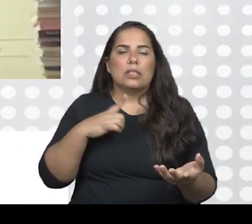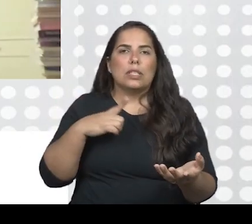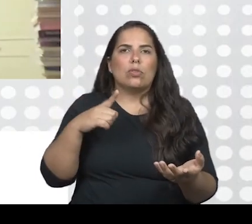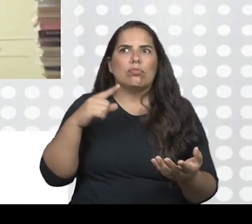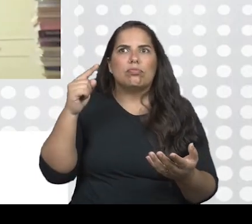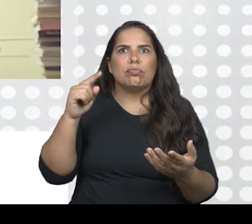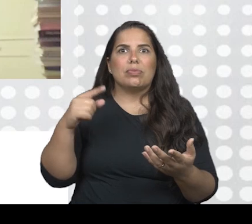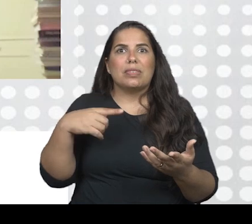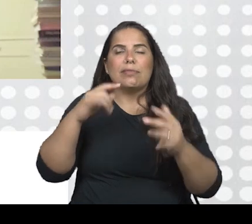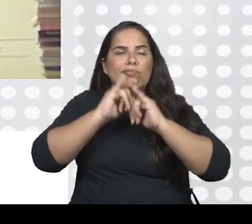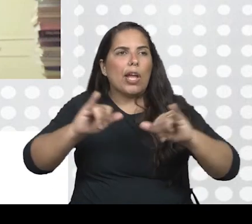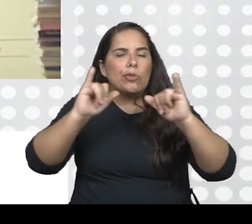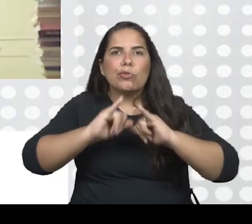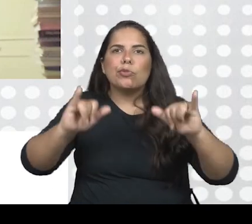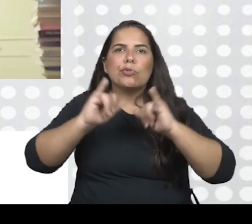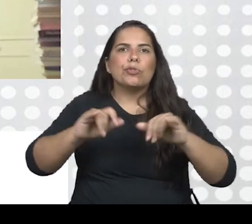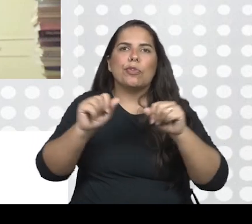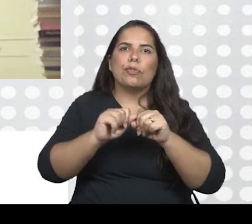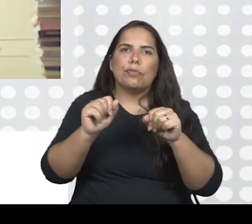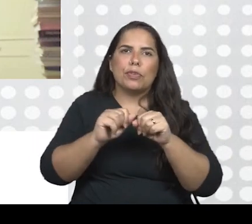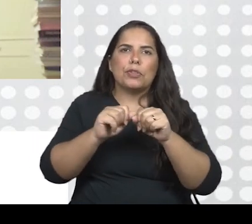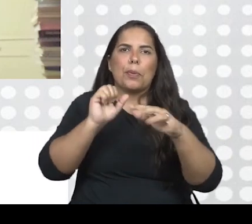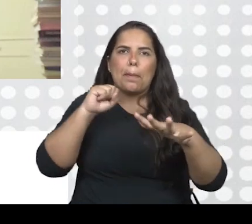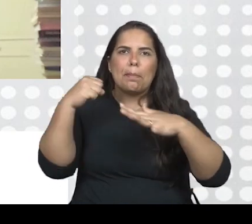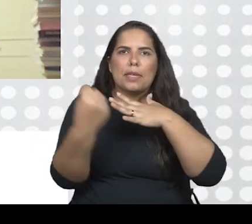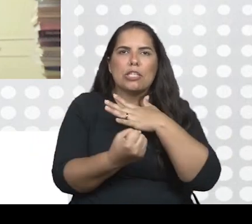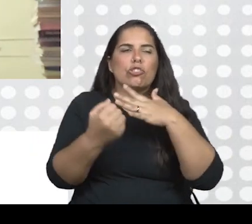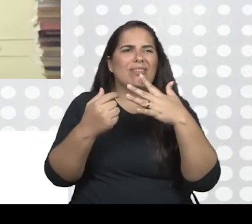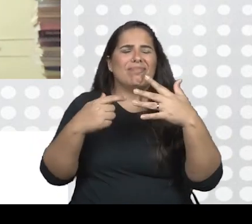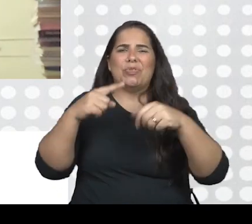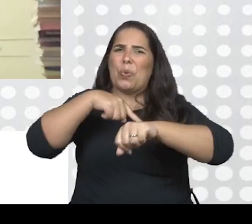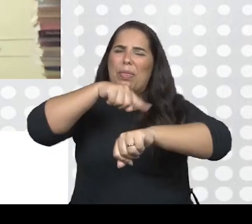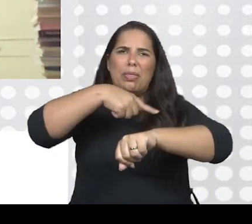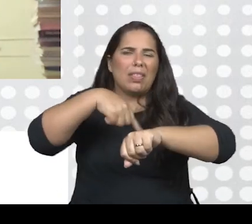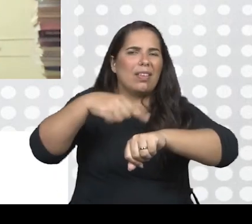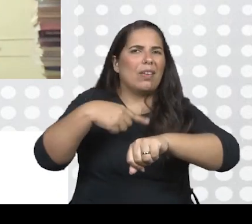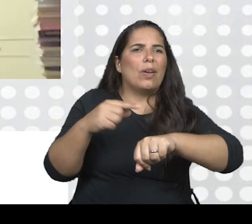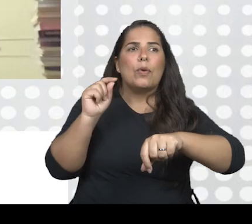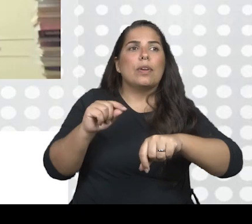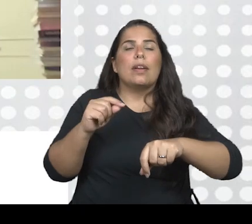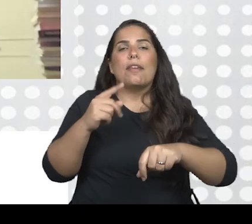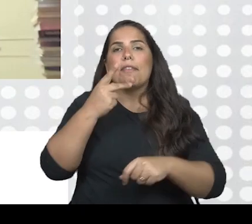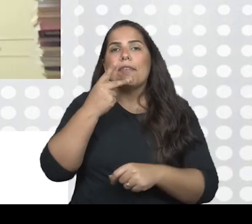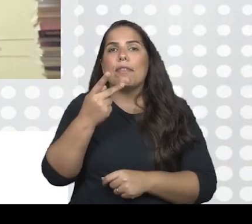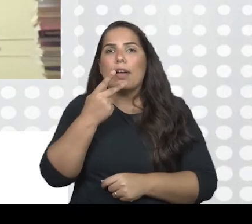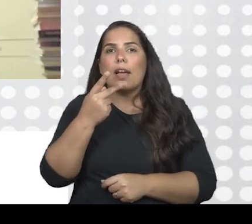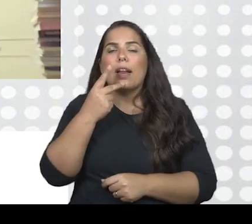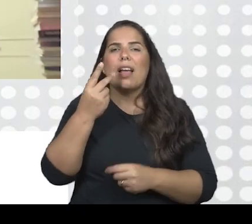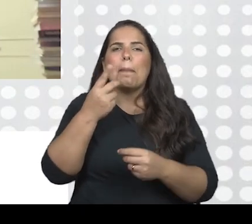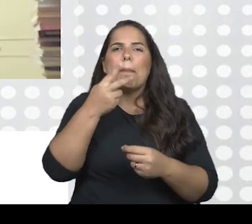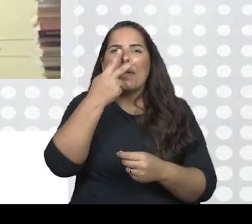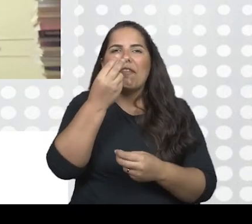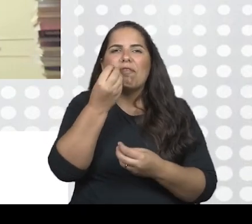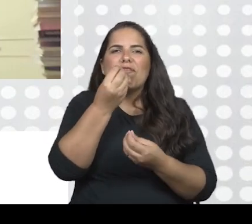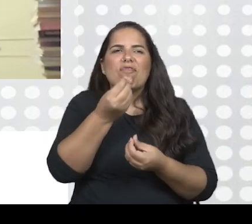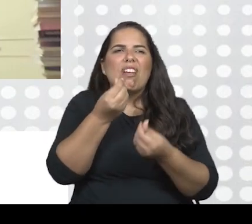de inúmeros anúncios realizados pela mídia o tempo todo, que colocam a